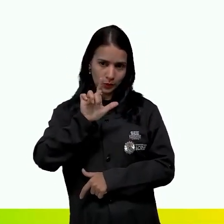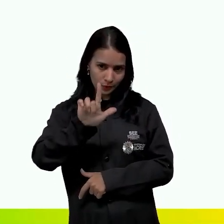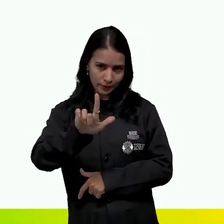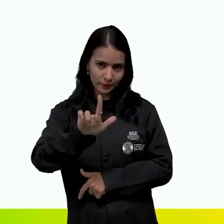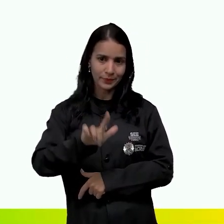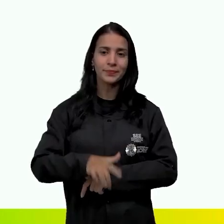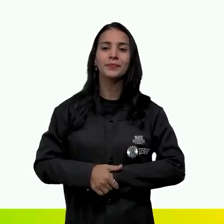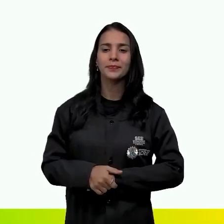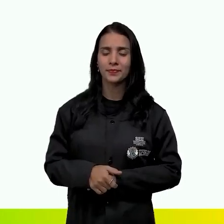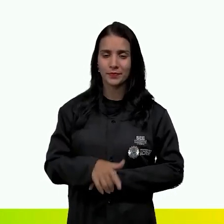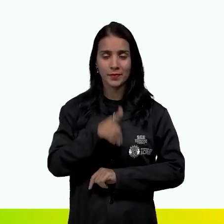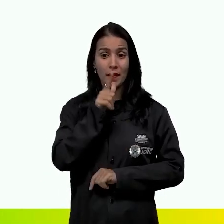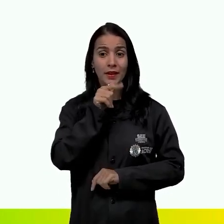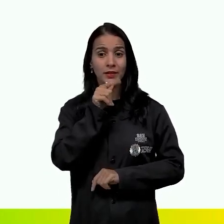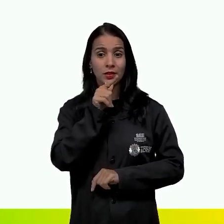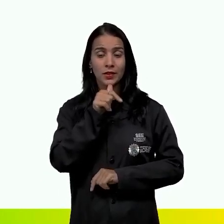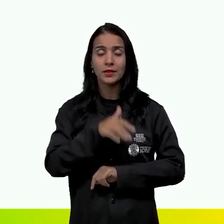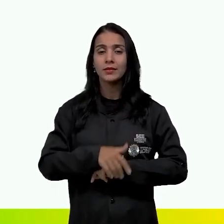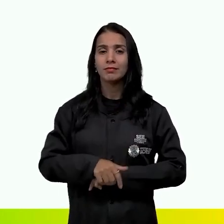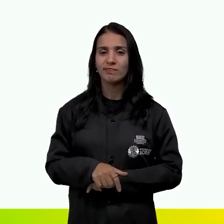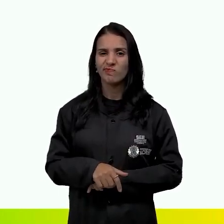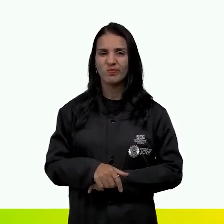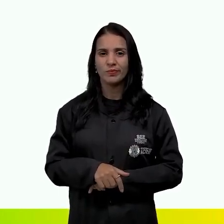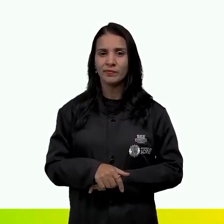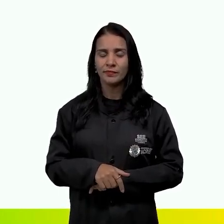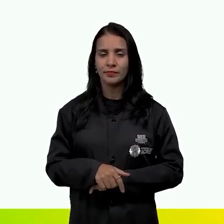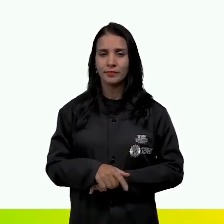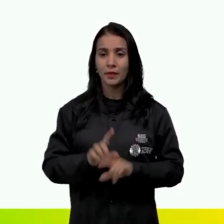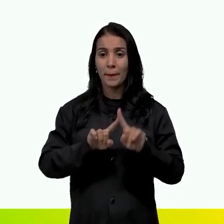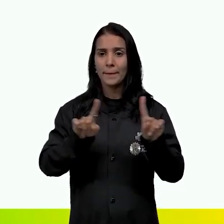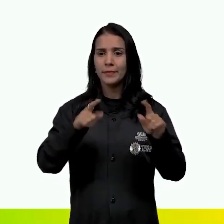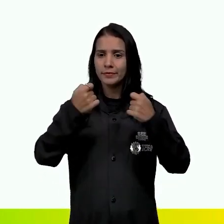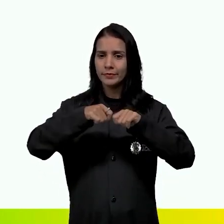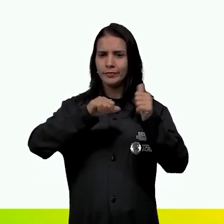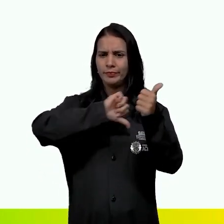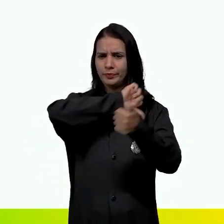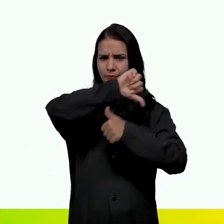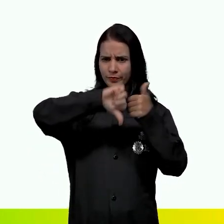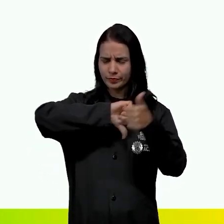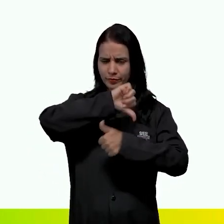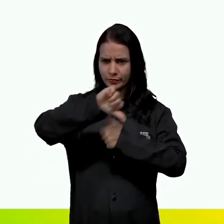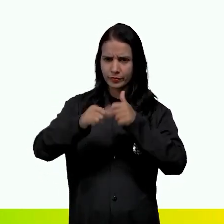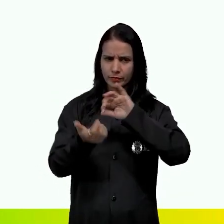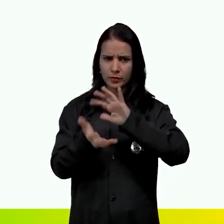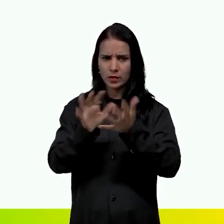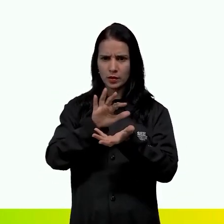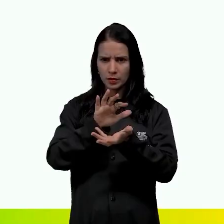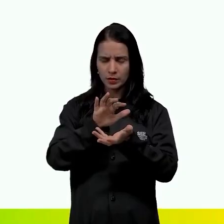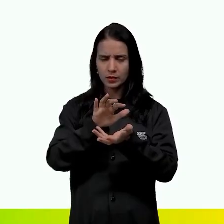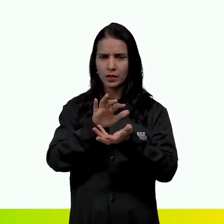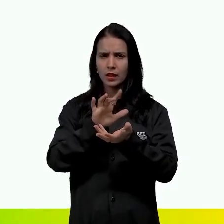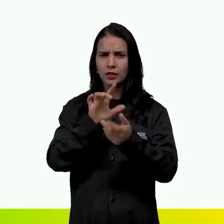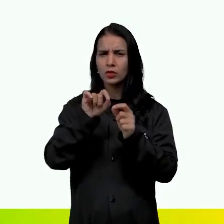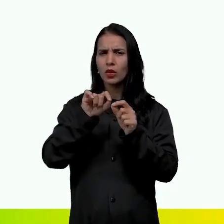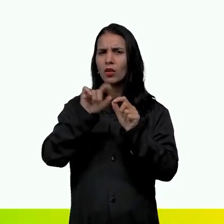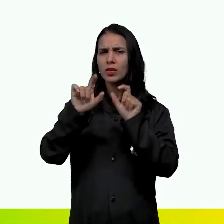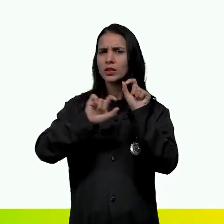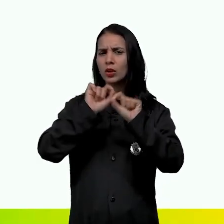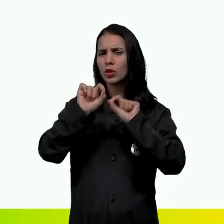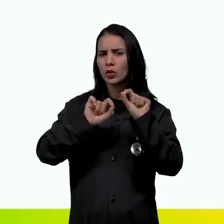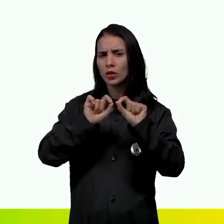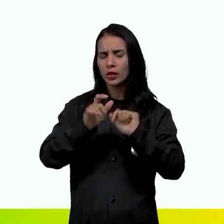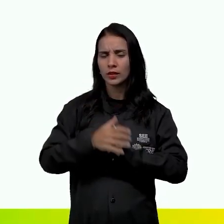Para transformar esses 240 litros em em metros cúbicos, eu